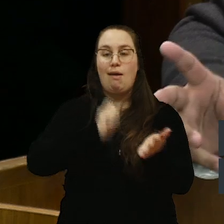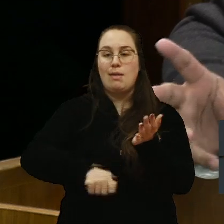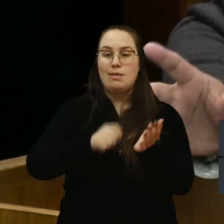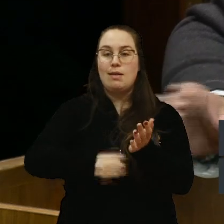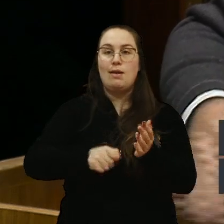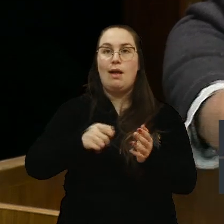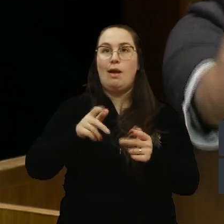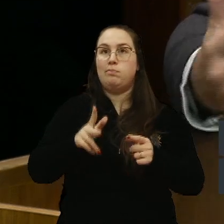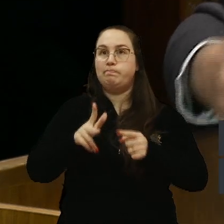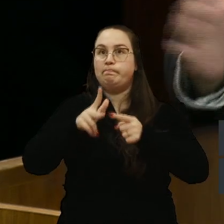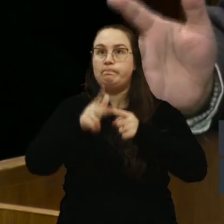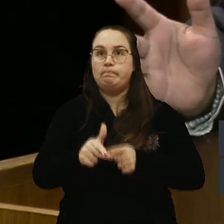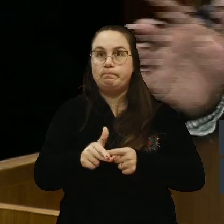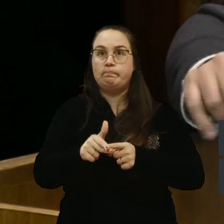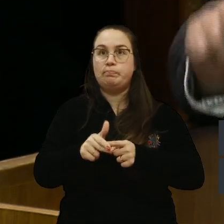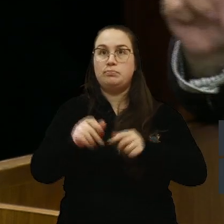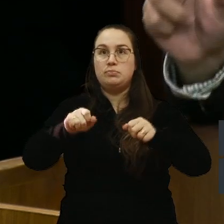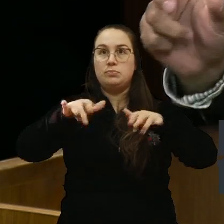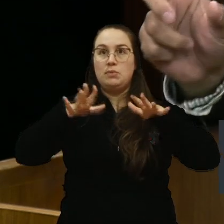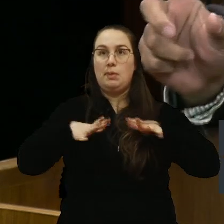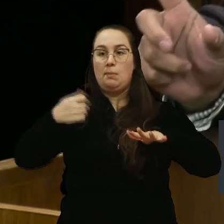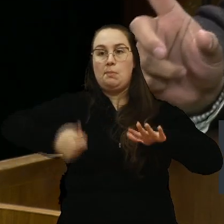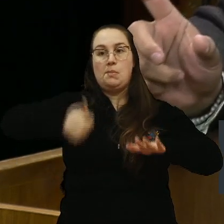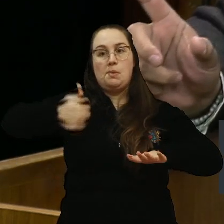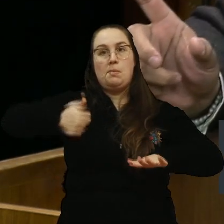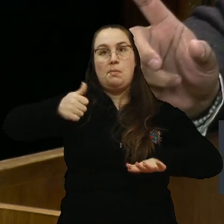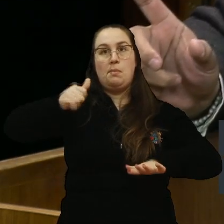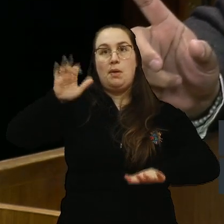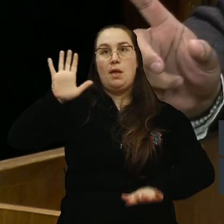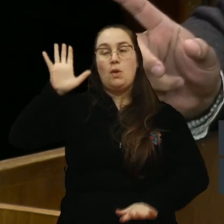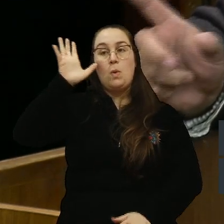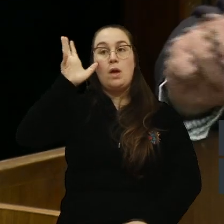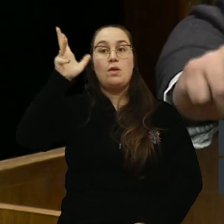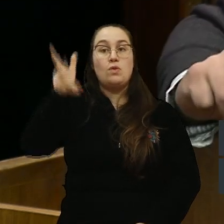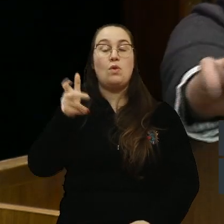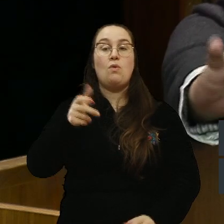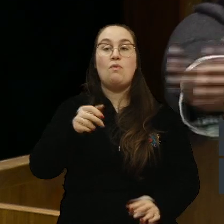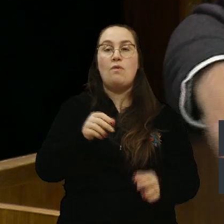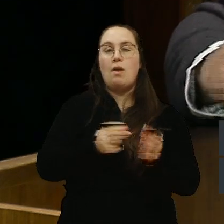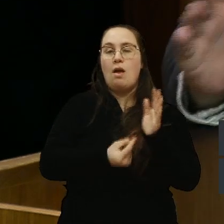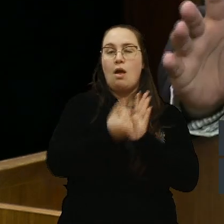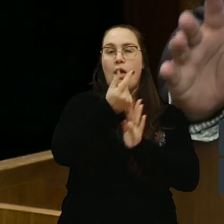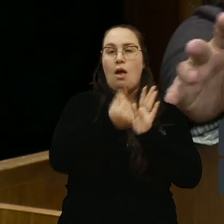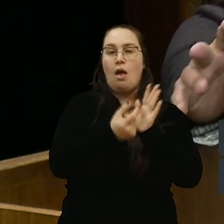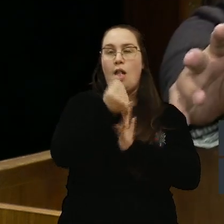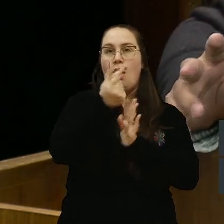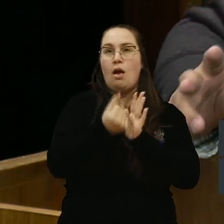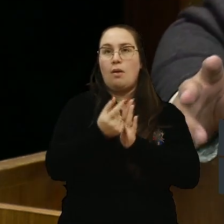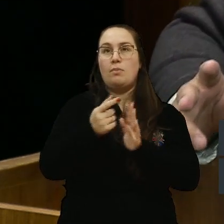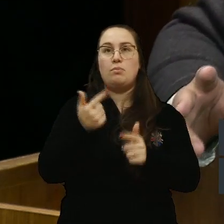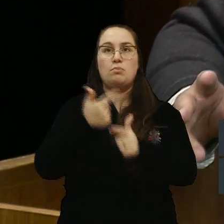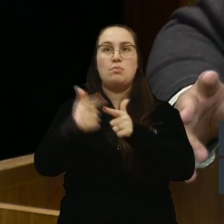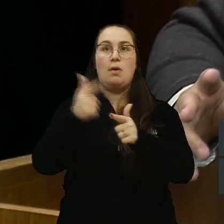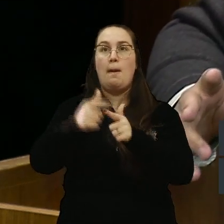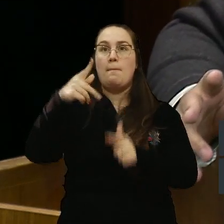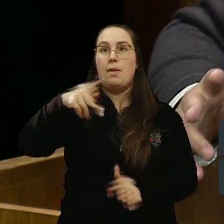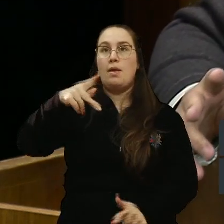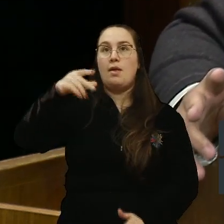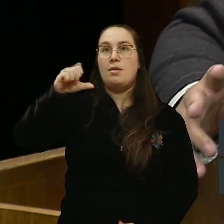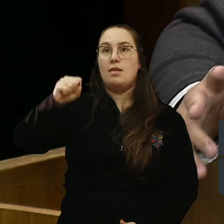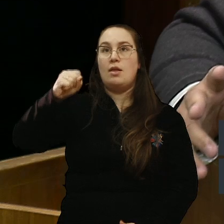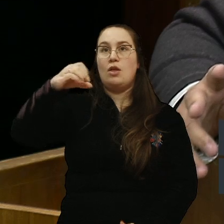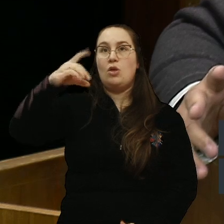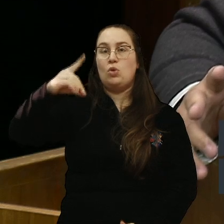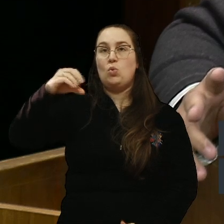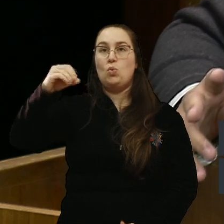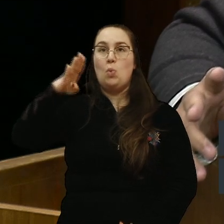a sessão, suspender e primeiro resolver nas peças orçamentárias, sob pena de nós ter um outro problema. O PCdoB já declarou, inclusive,